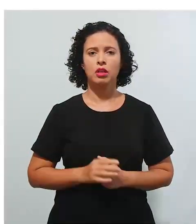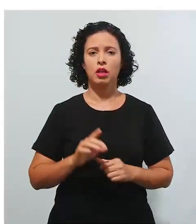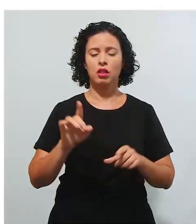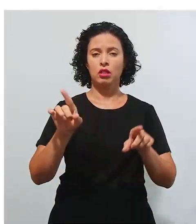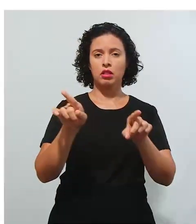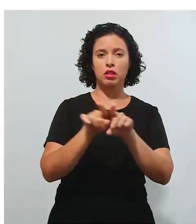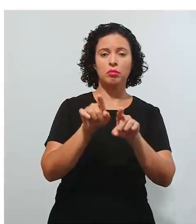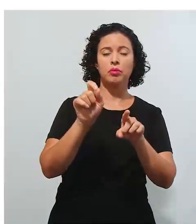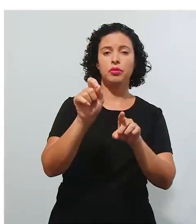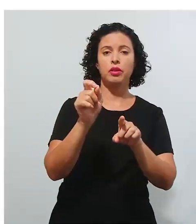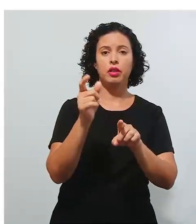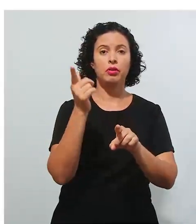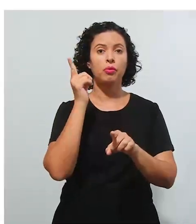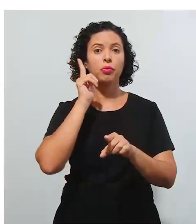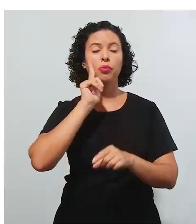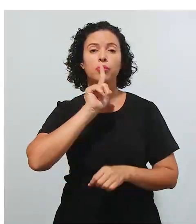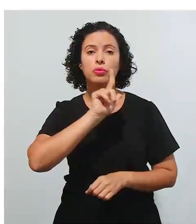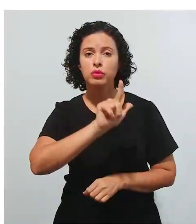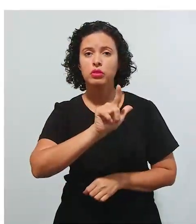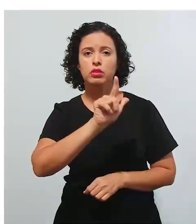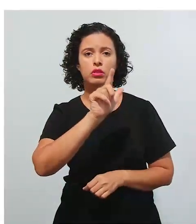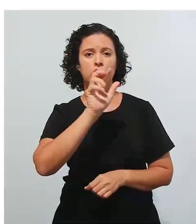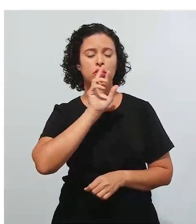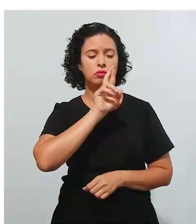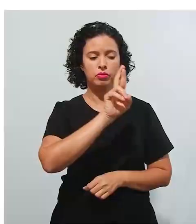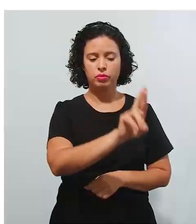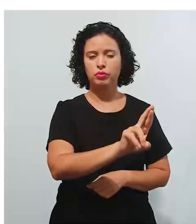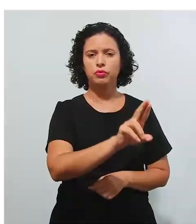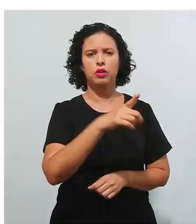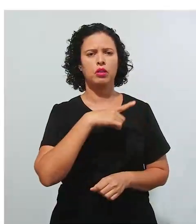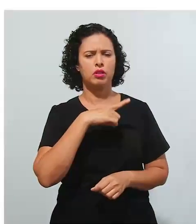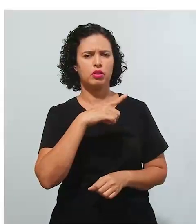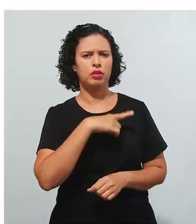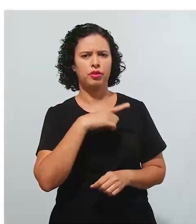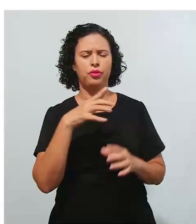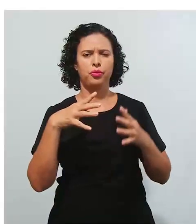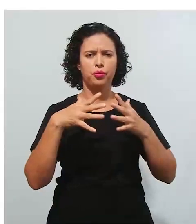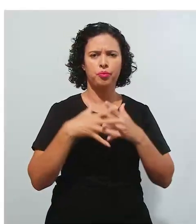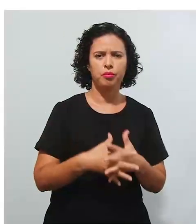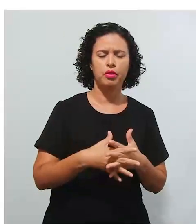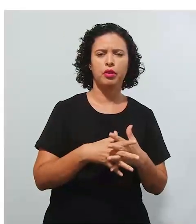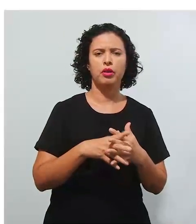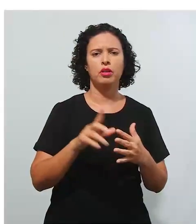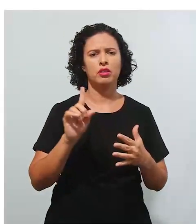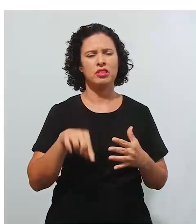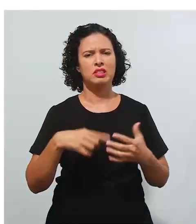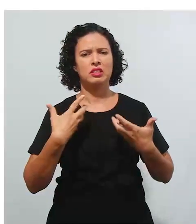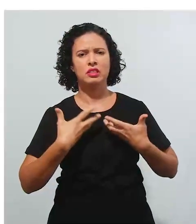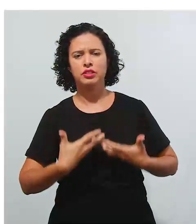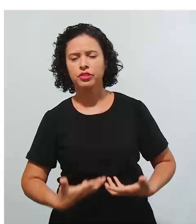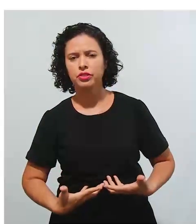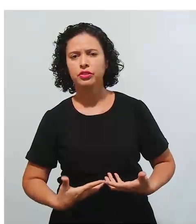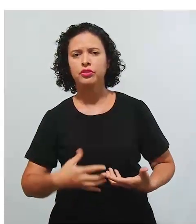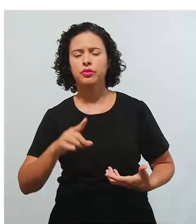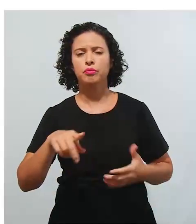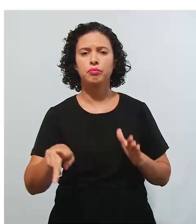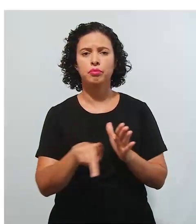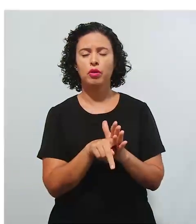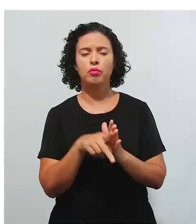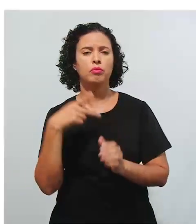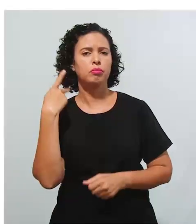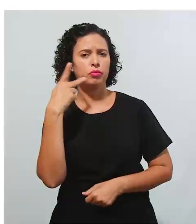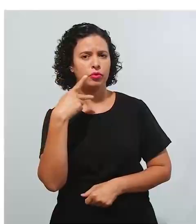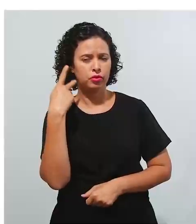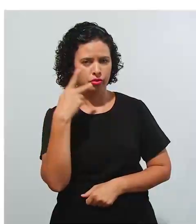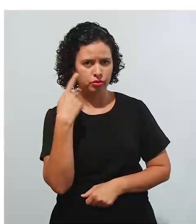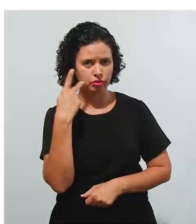públicas é chegar até soluções que a gente conceitua como complexas e desgastantes, que são da ordem